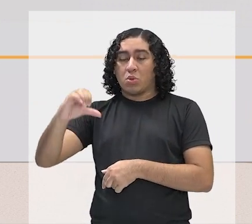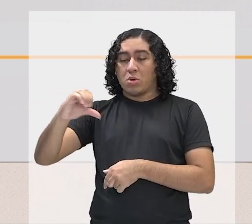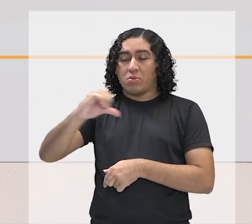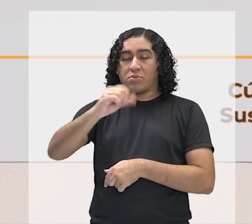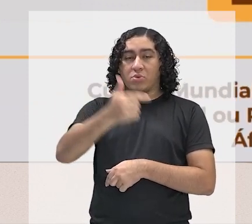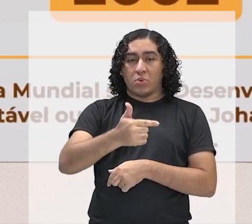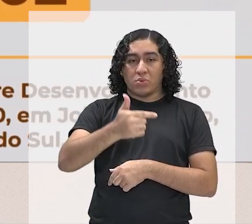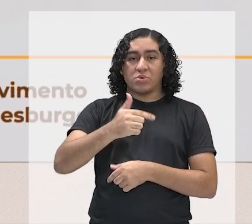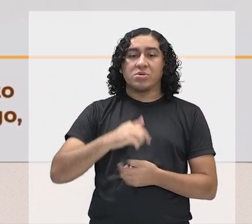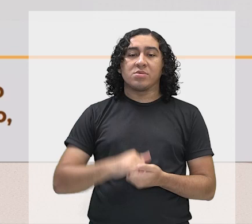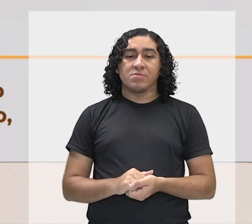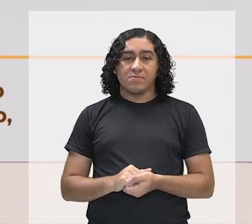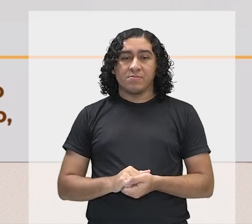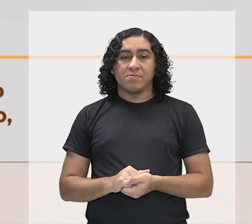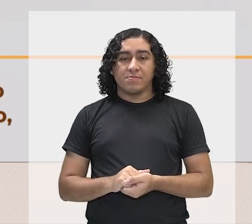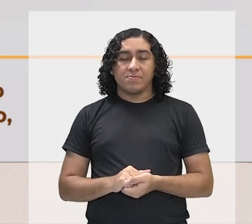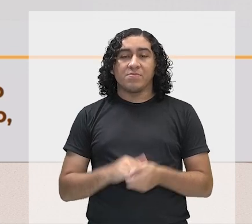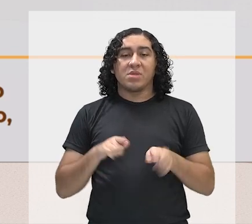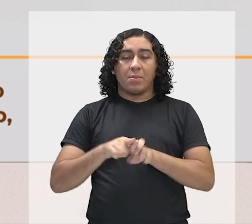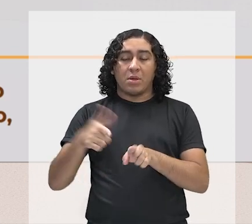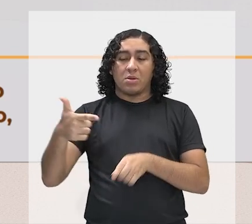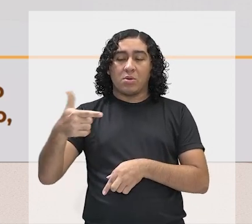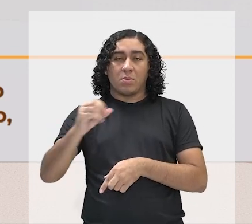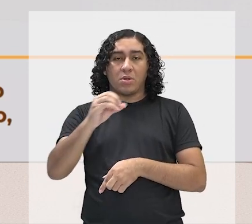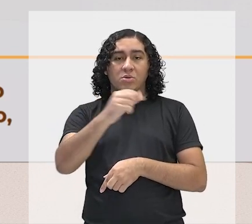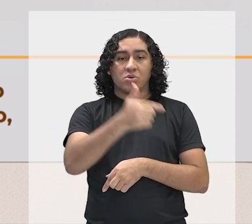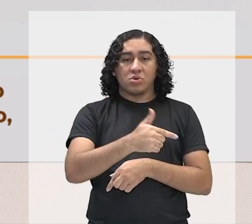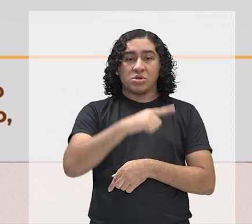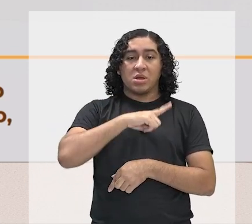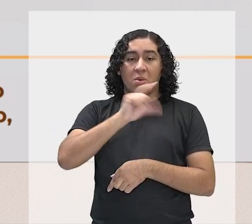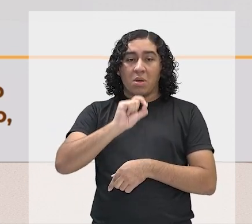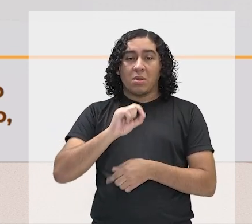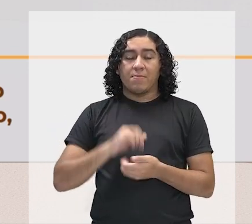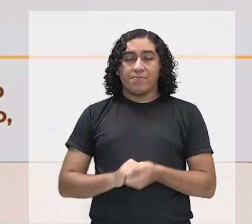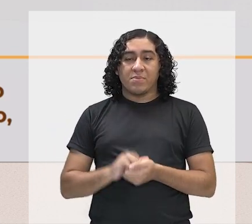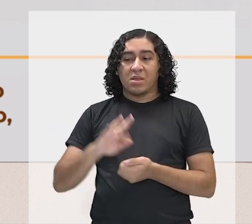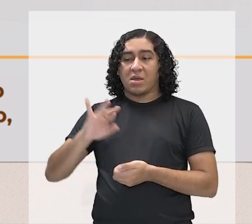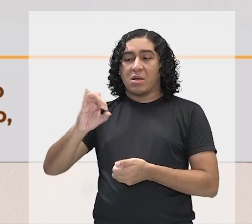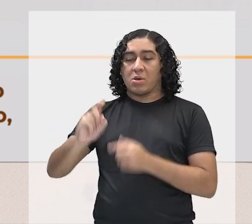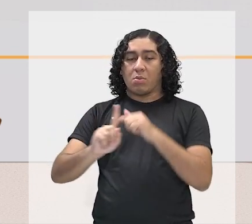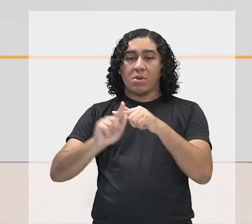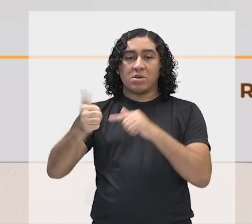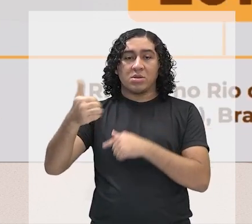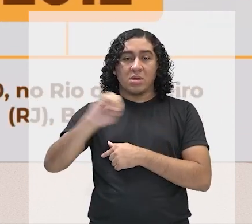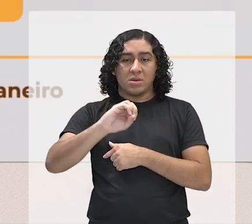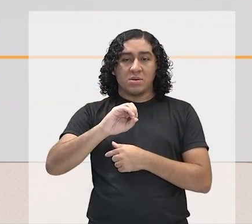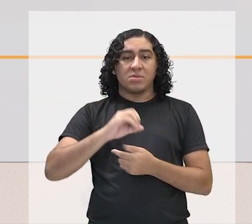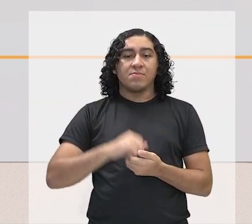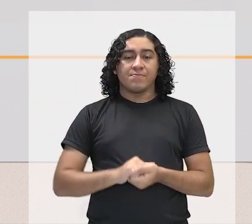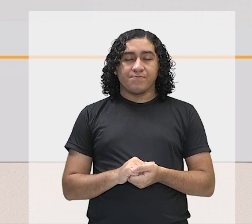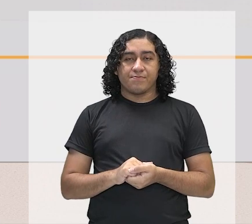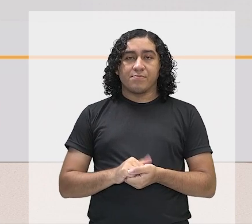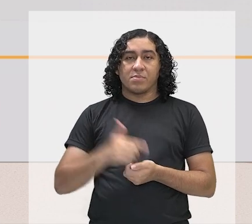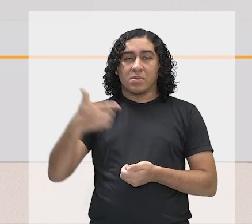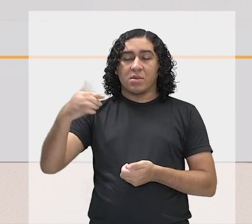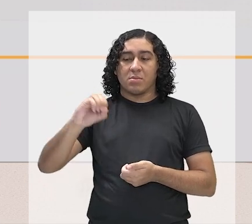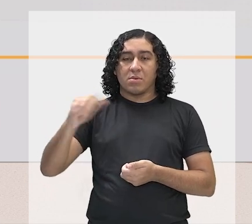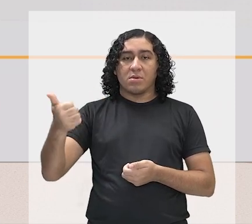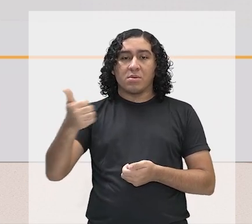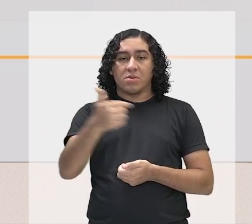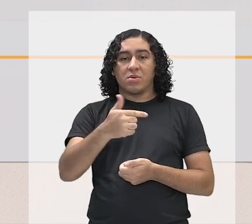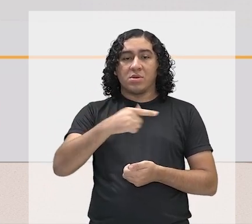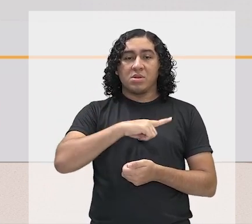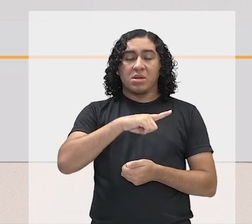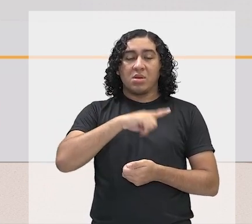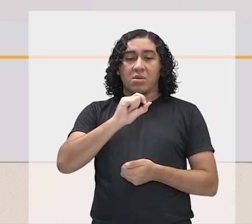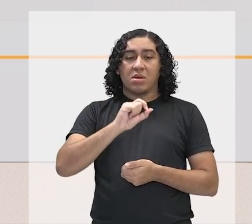92, como vocês queiram, tá? Em 2002, a gente tem a Rio+10. Em 2012, a gente tem